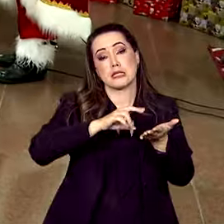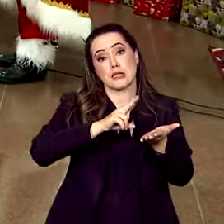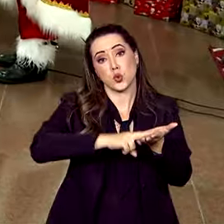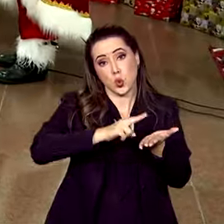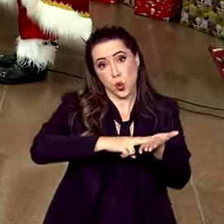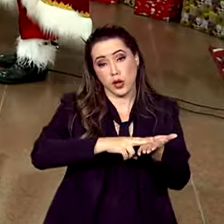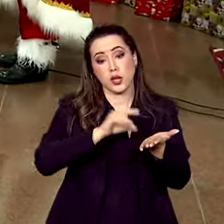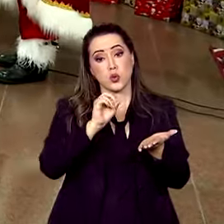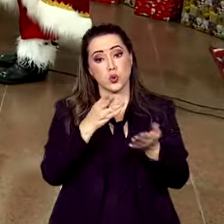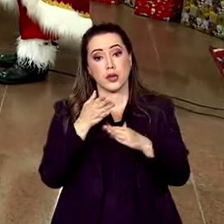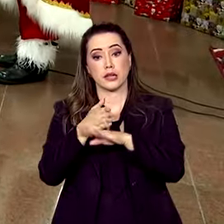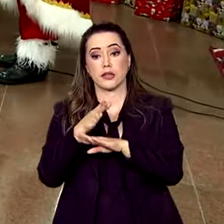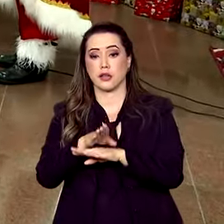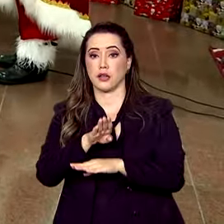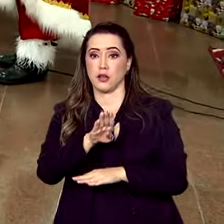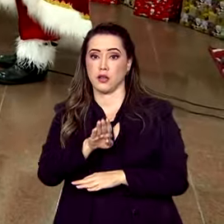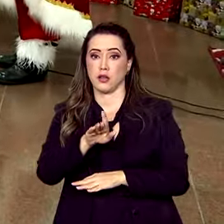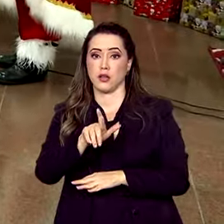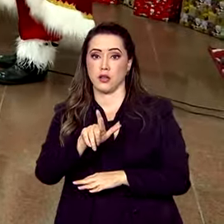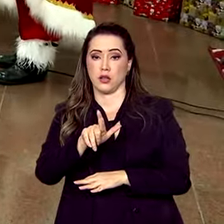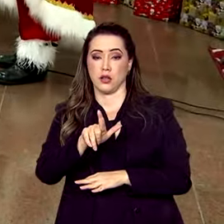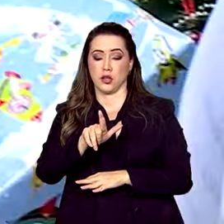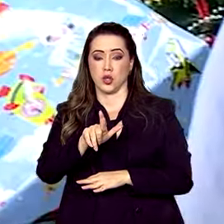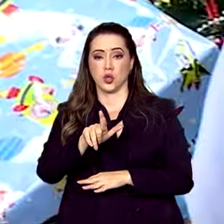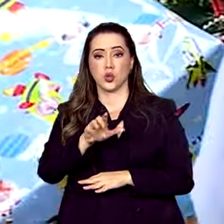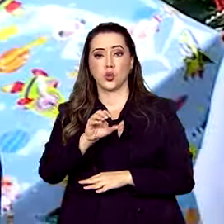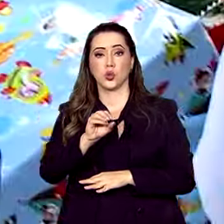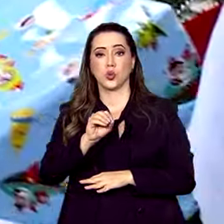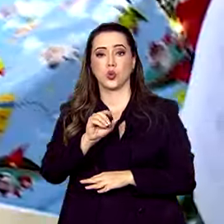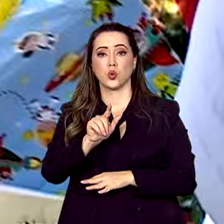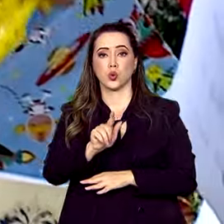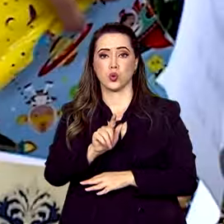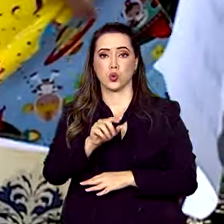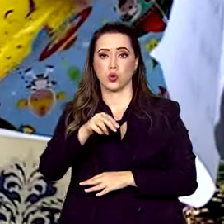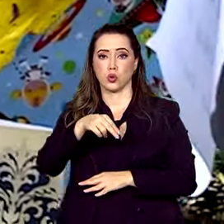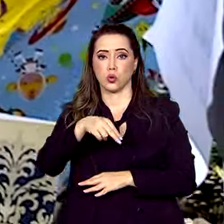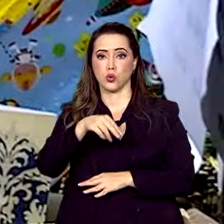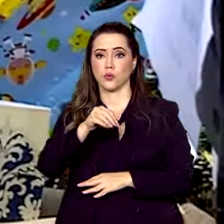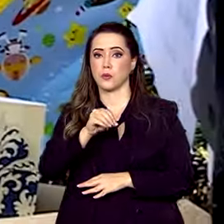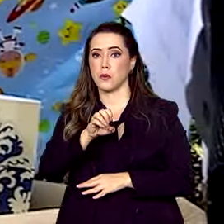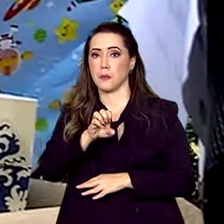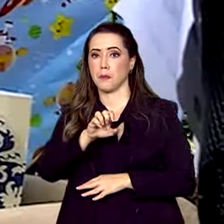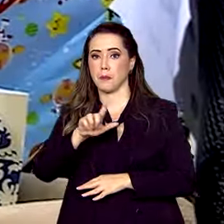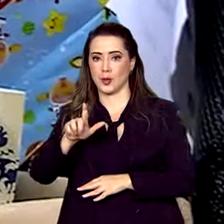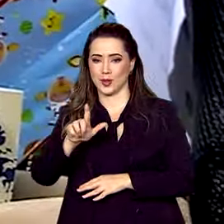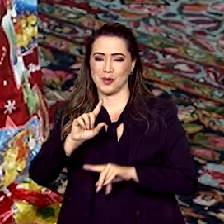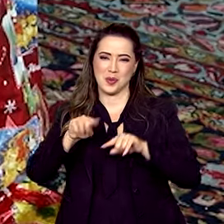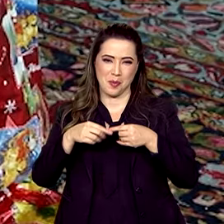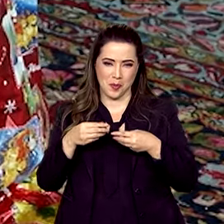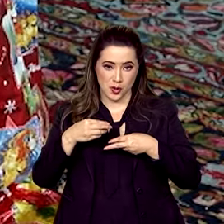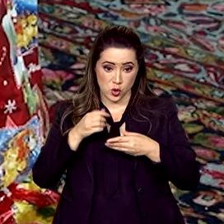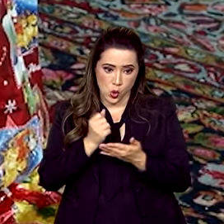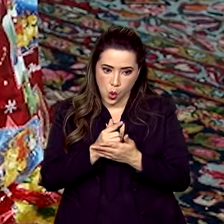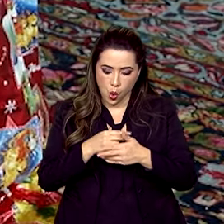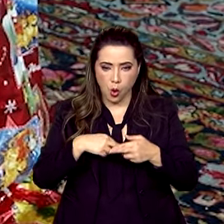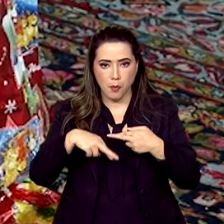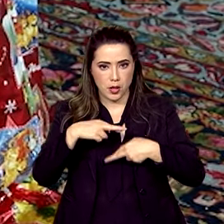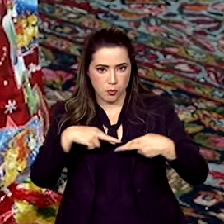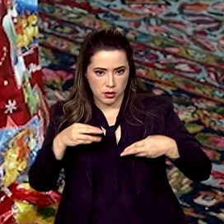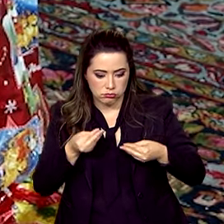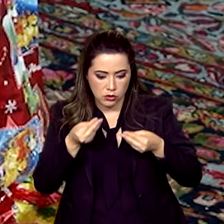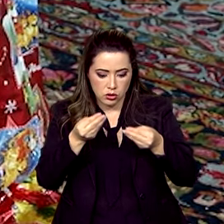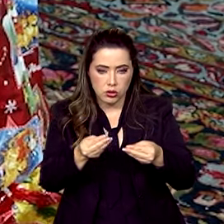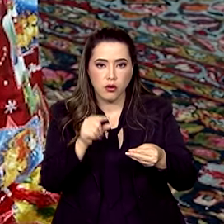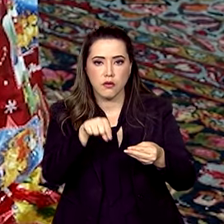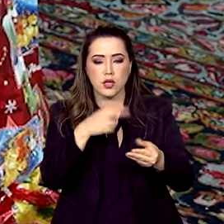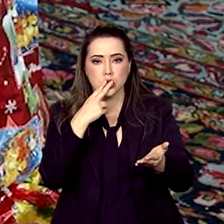ou acessar o blog Noel na internet. E depois é só embalar bem o presente e deixá-lo nos Correios